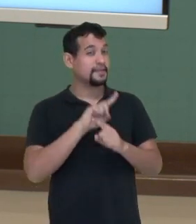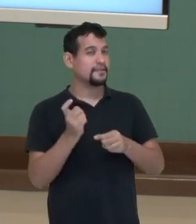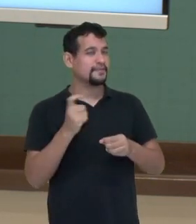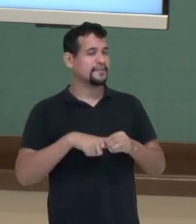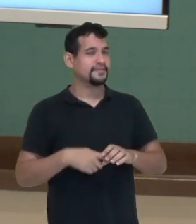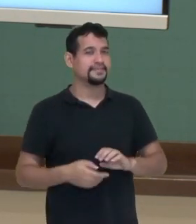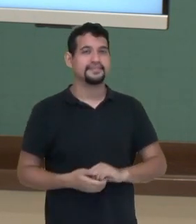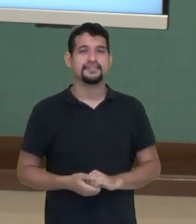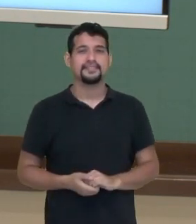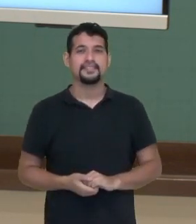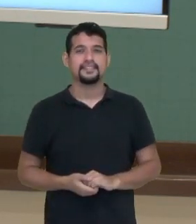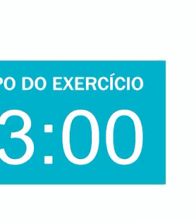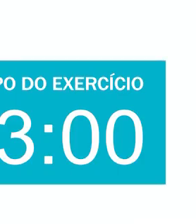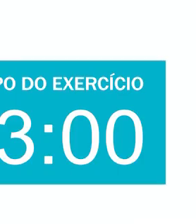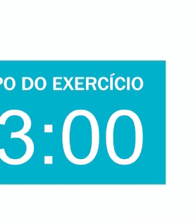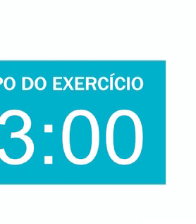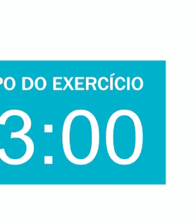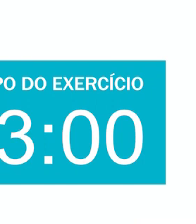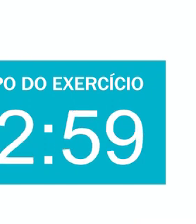volto.